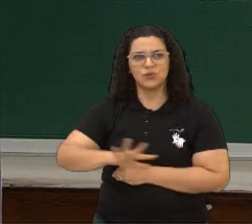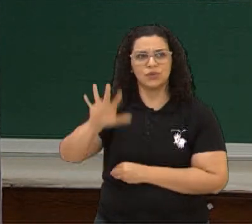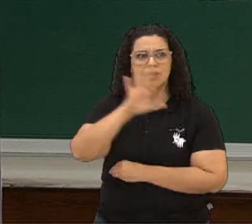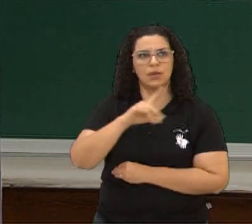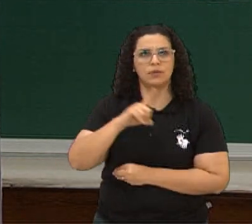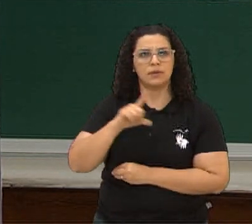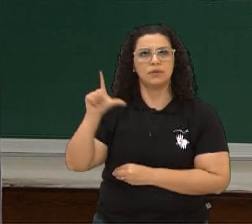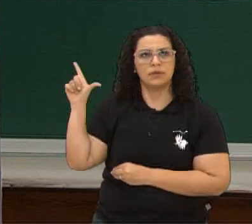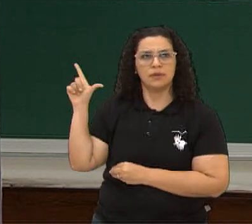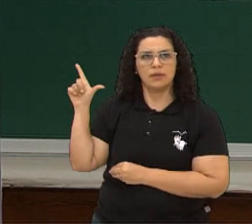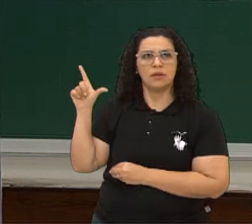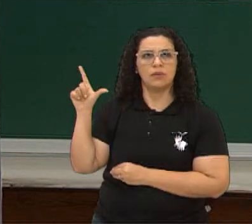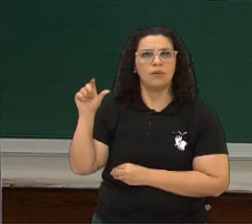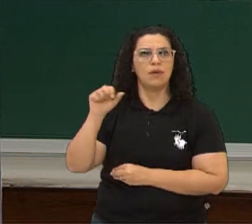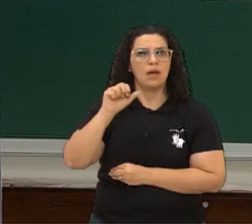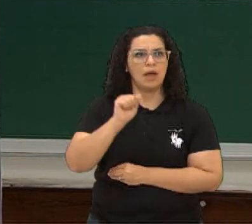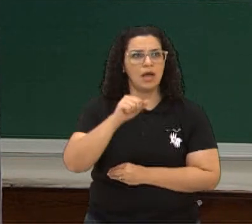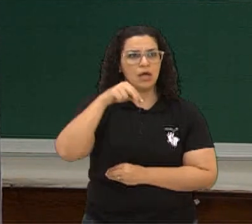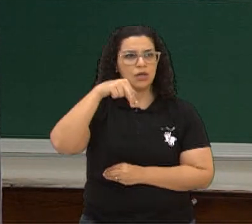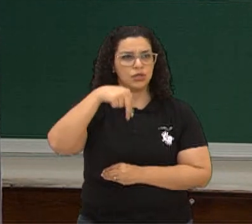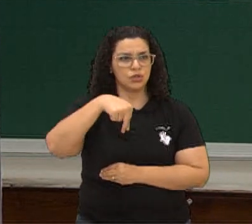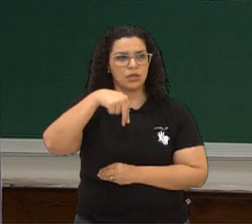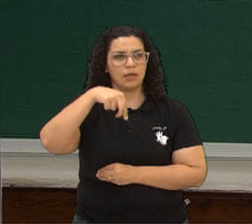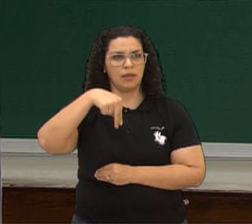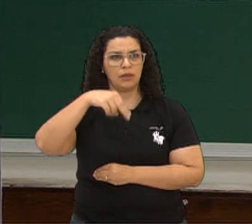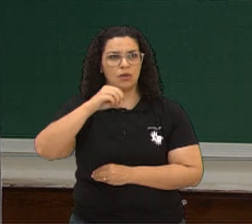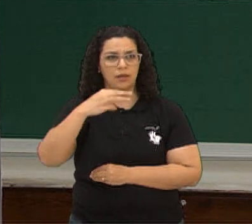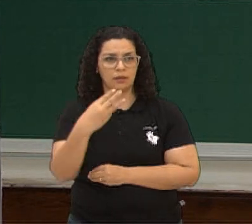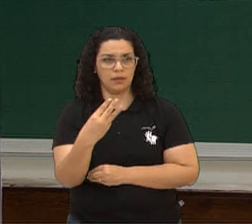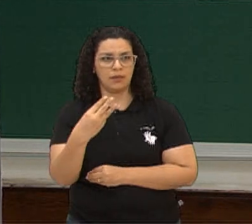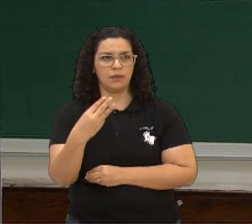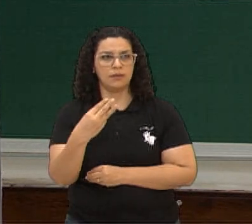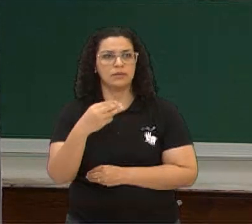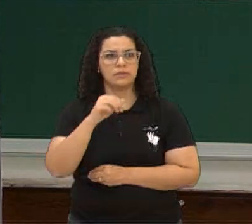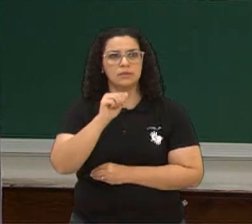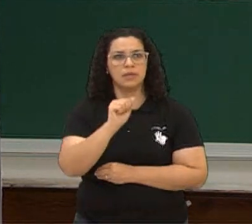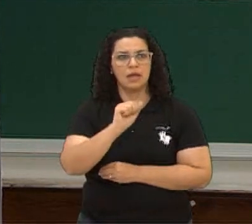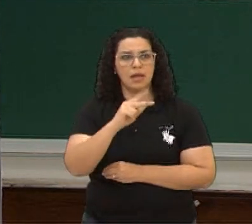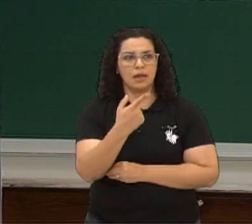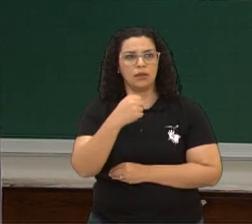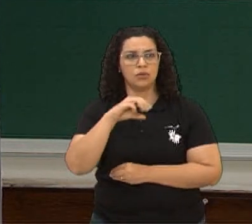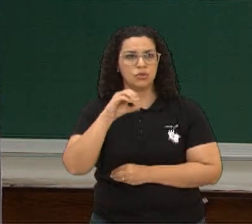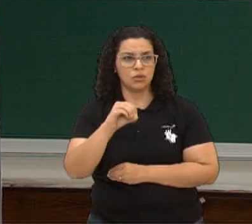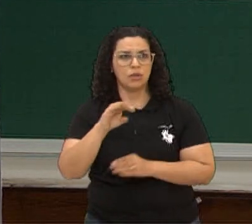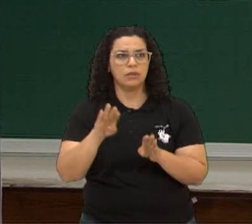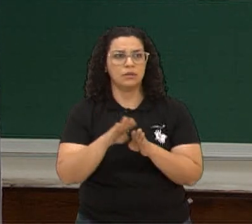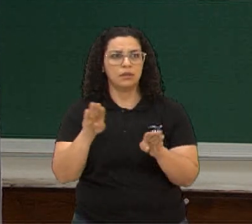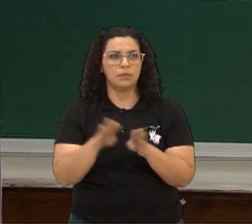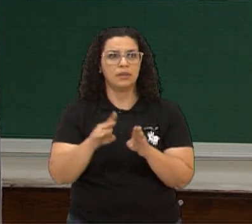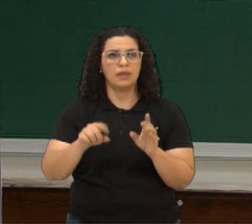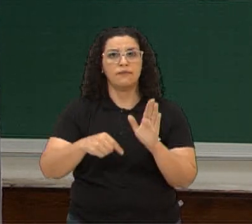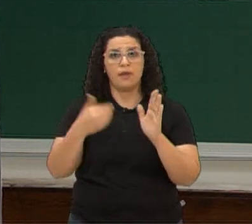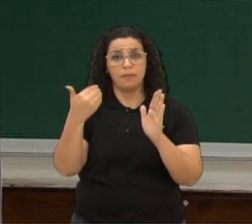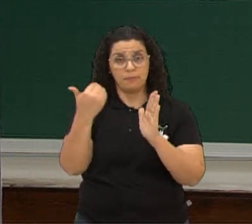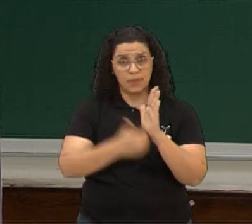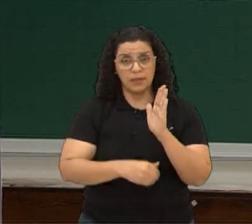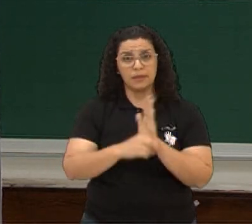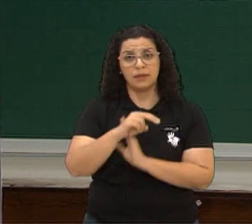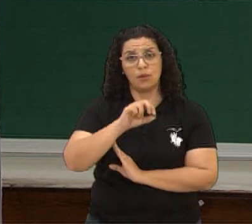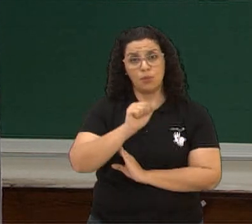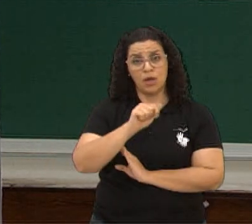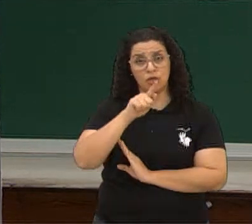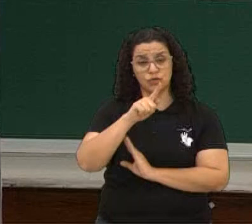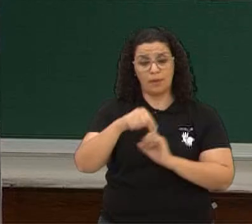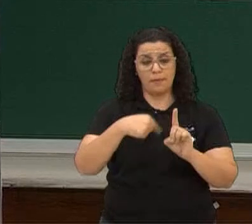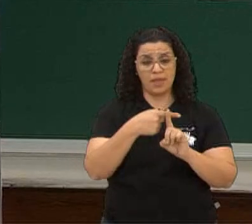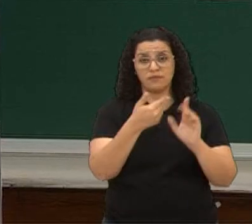a dissociação do AgNO3, a autoionização da água, a gente tem a descarga que vai acontecer no cátodo,